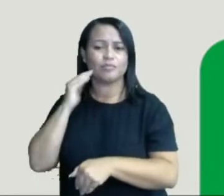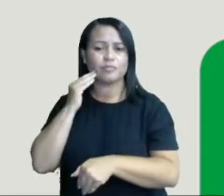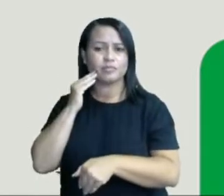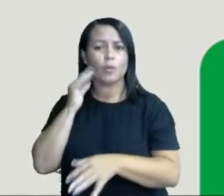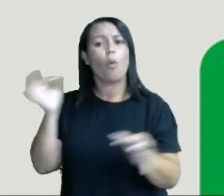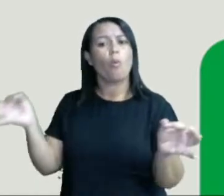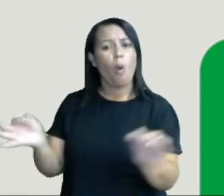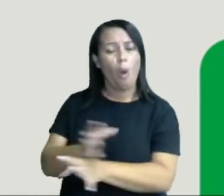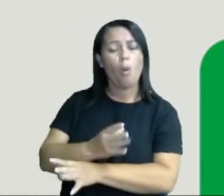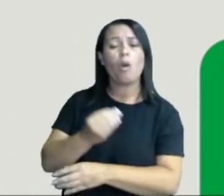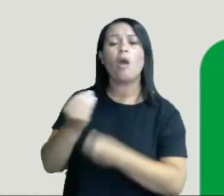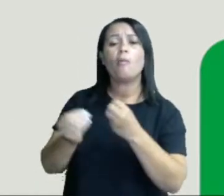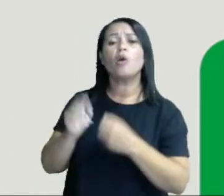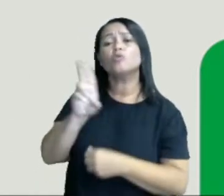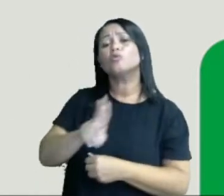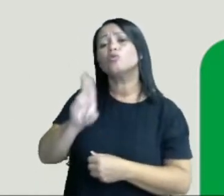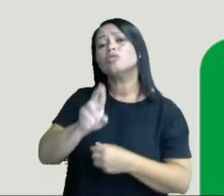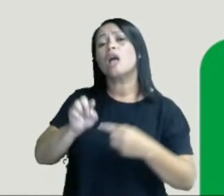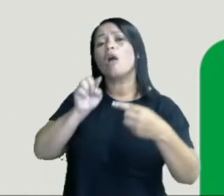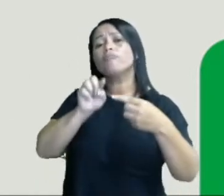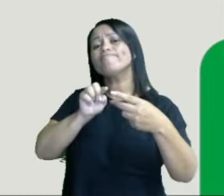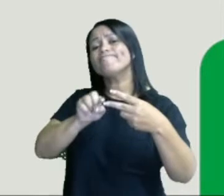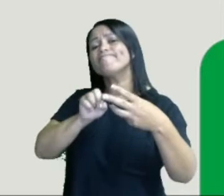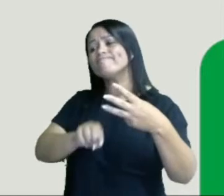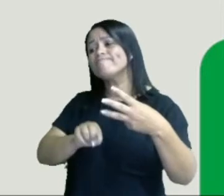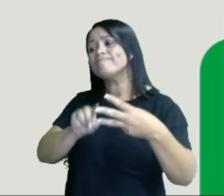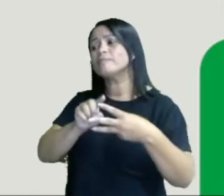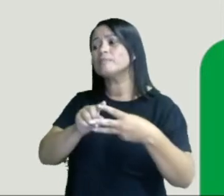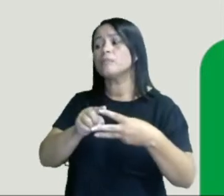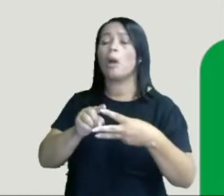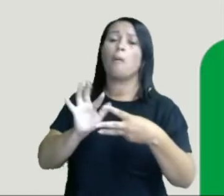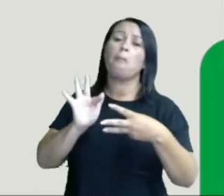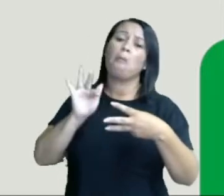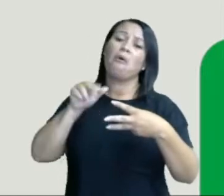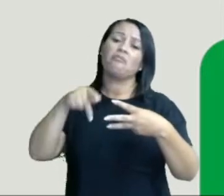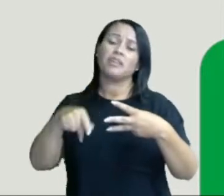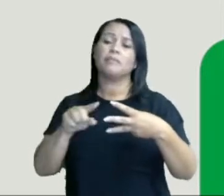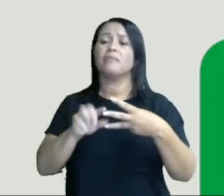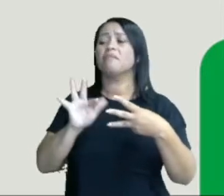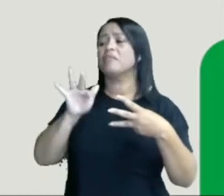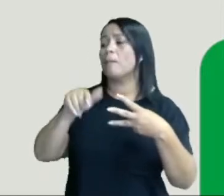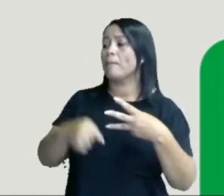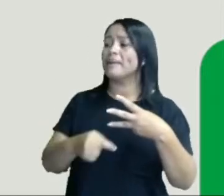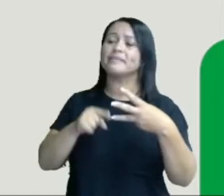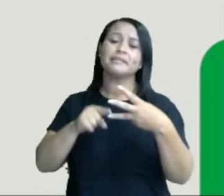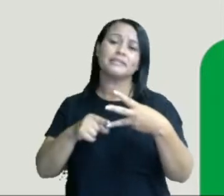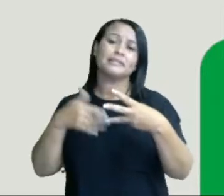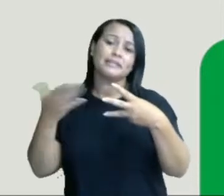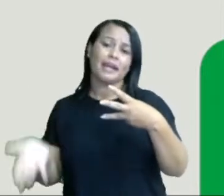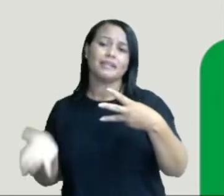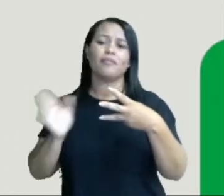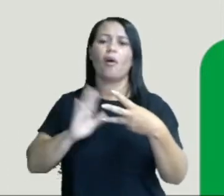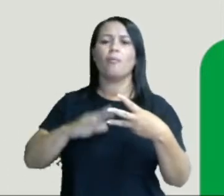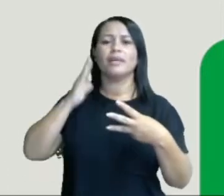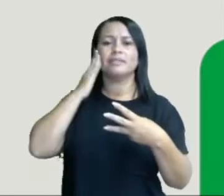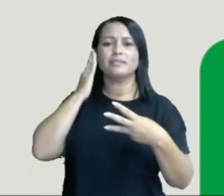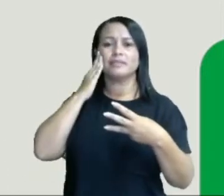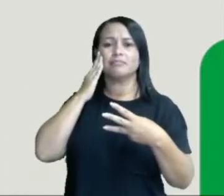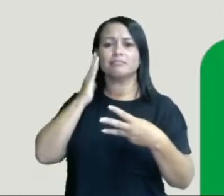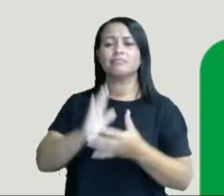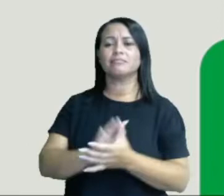posso utilizar esses três termos. Por fim, finalmente, dessa forma.